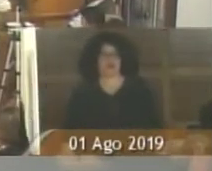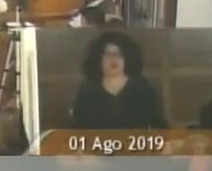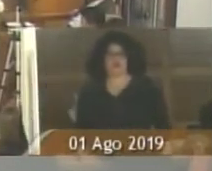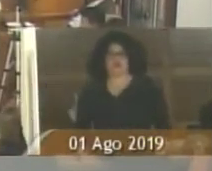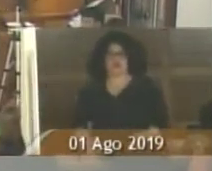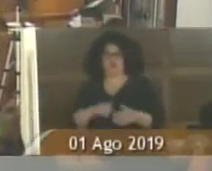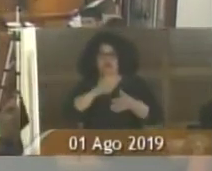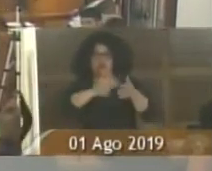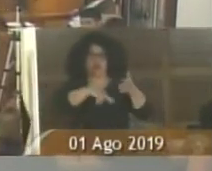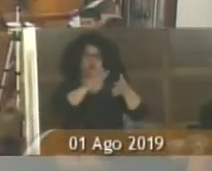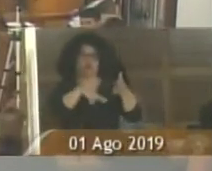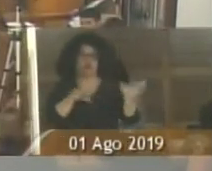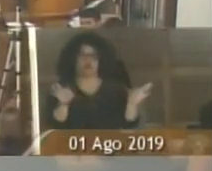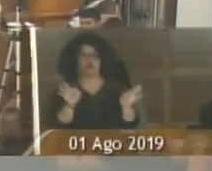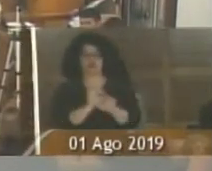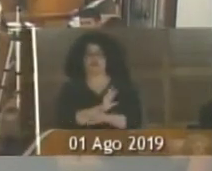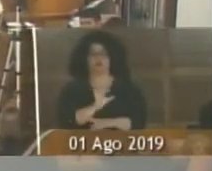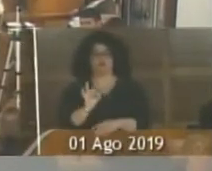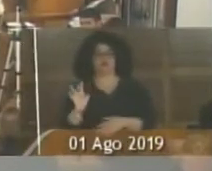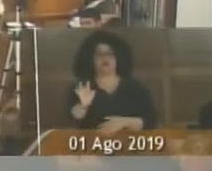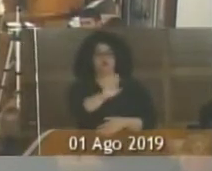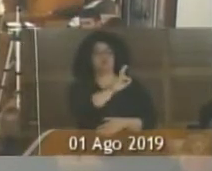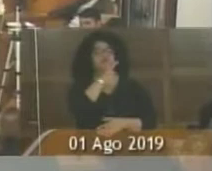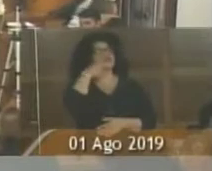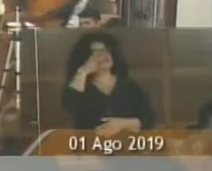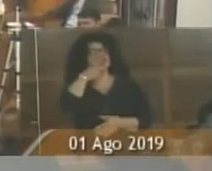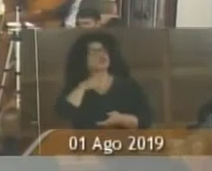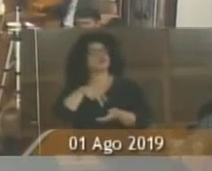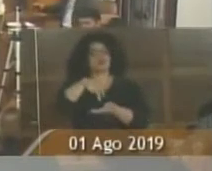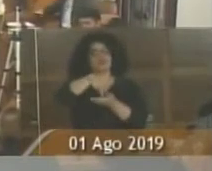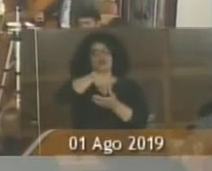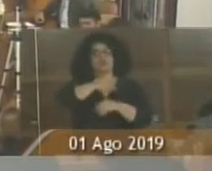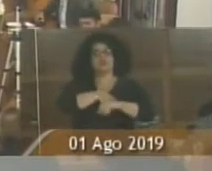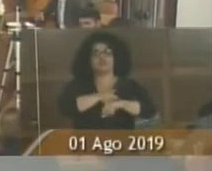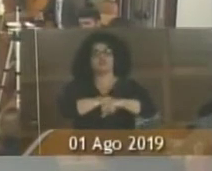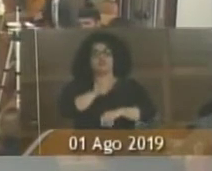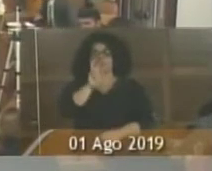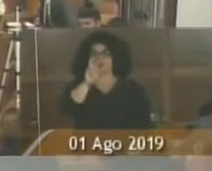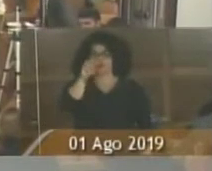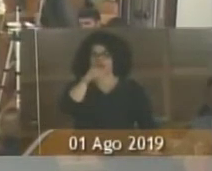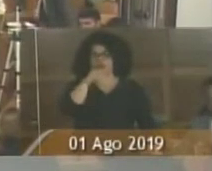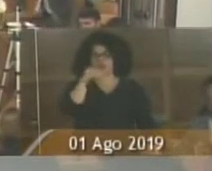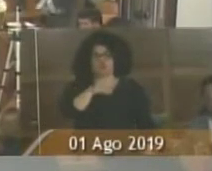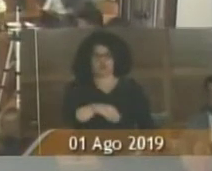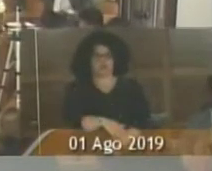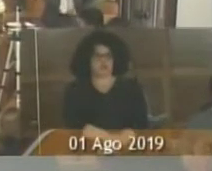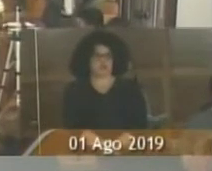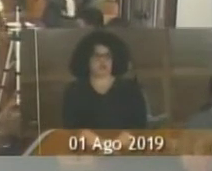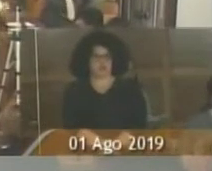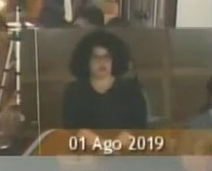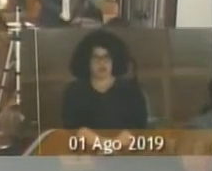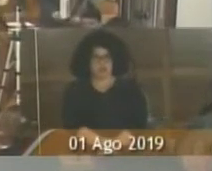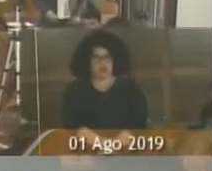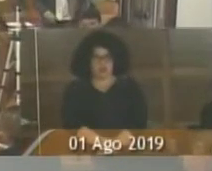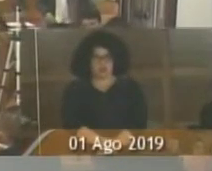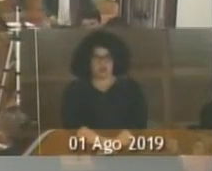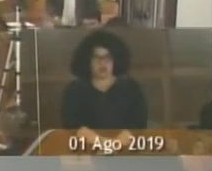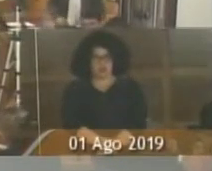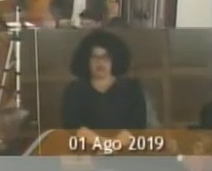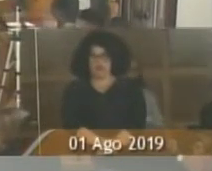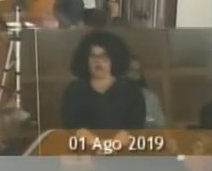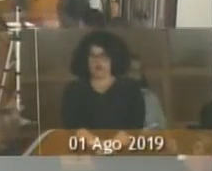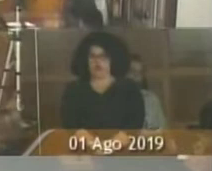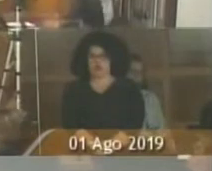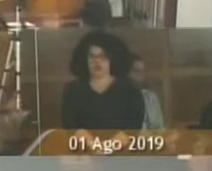Terminada a leitura do expediente, fica franqueada a palavra, senhores vereadores, por ordem de inscrição. Vereador Zé Augusto. Melhor